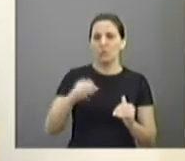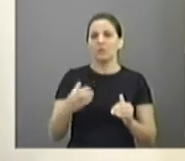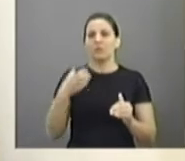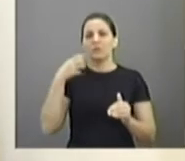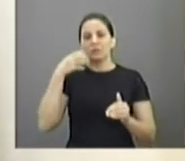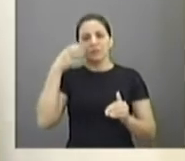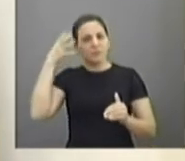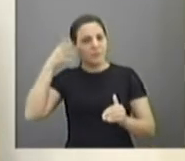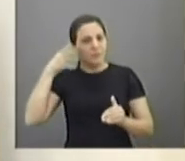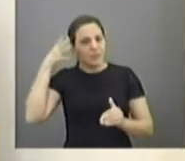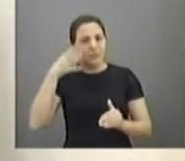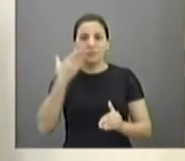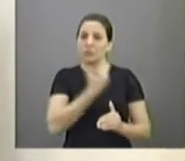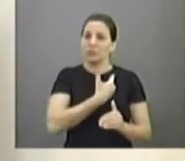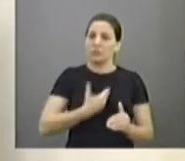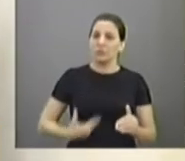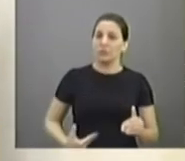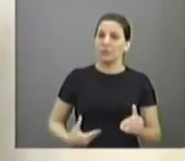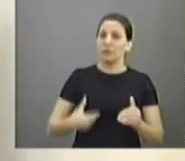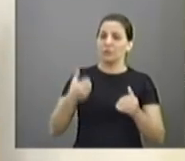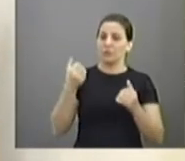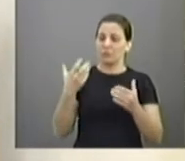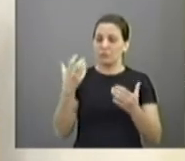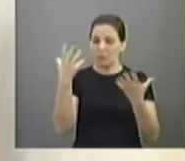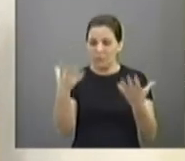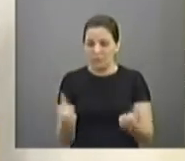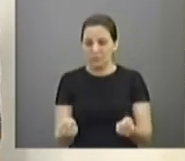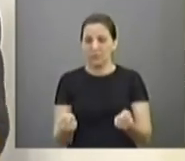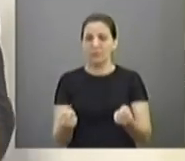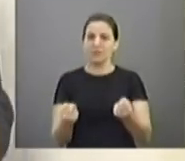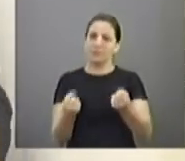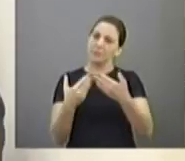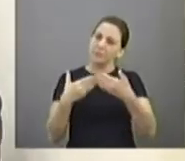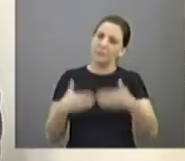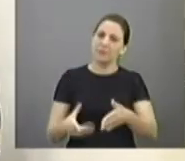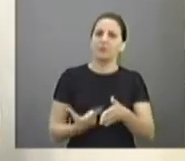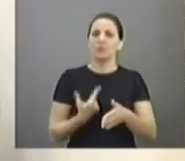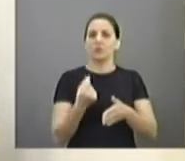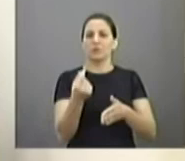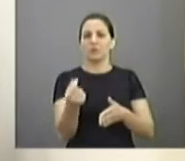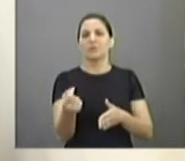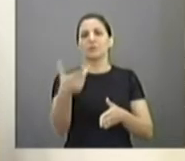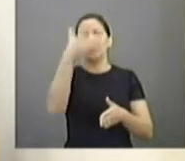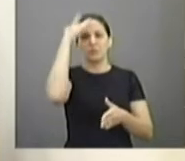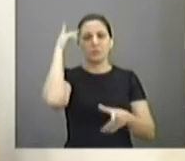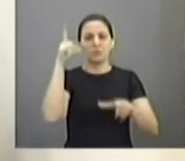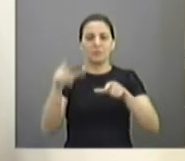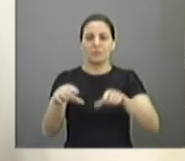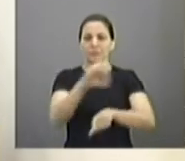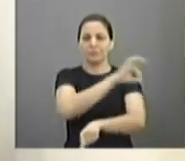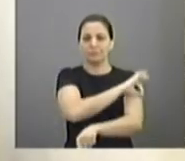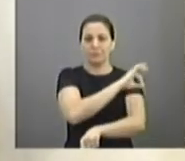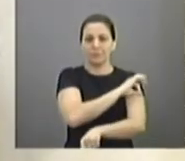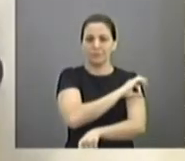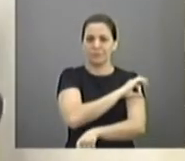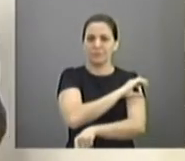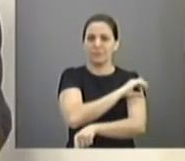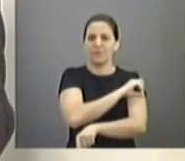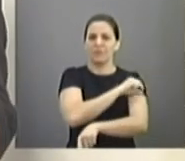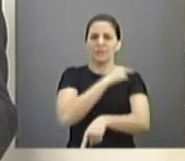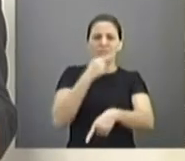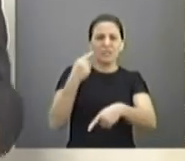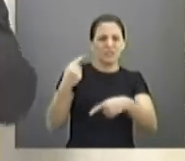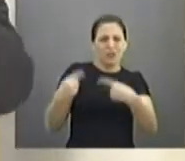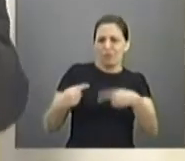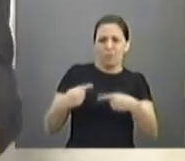este governo não ia permitir perdas do ponto de vista econômico dos funcionários da prefeitura. É